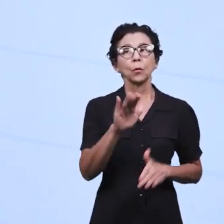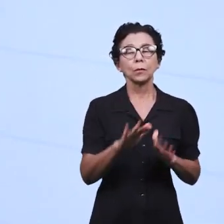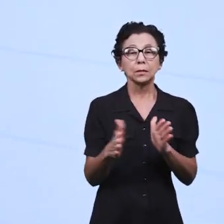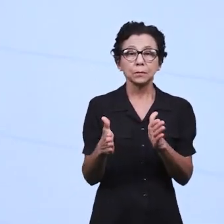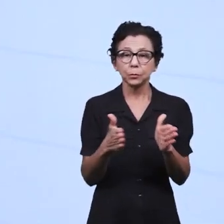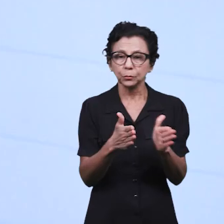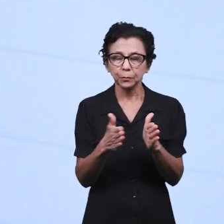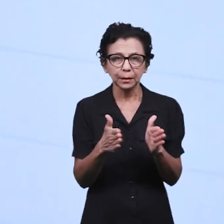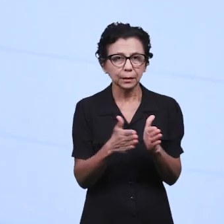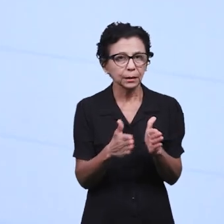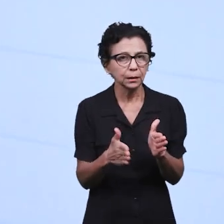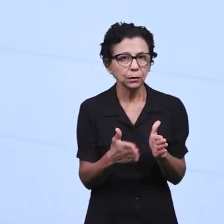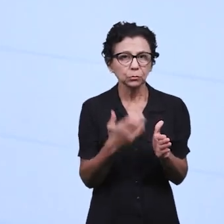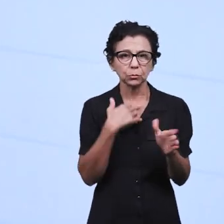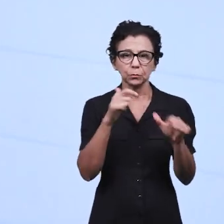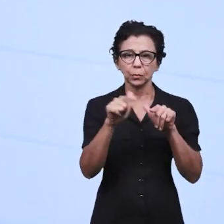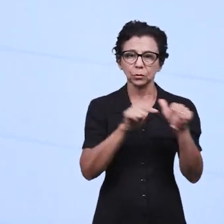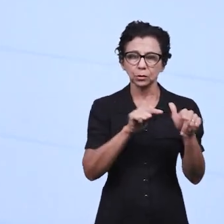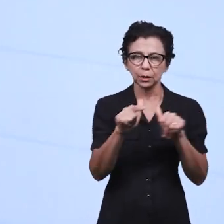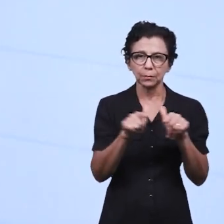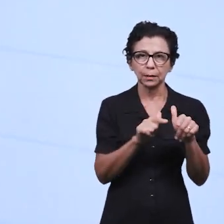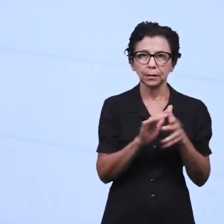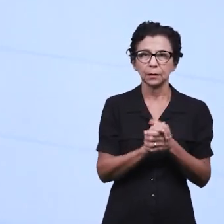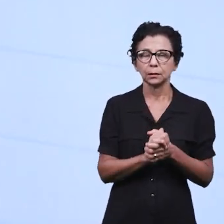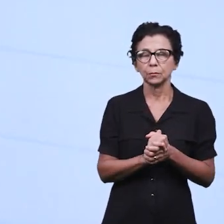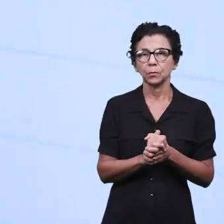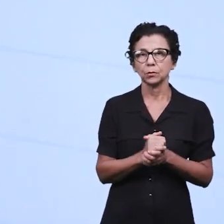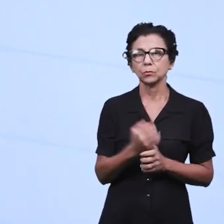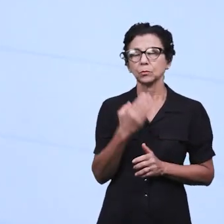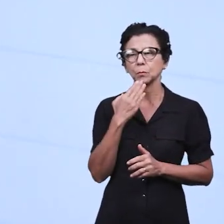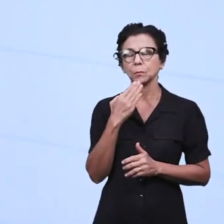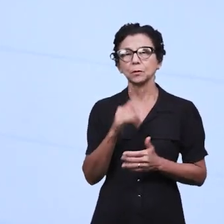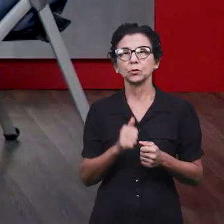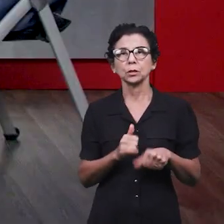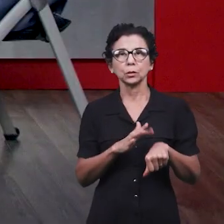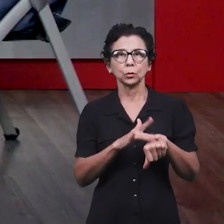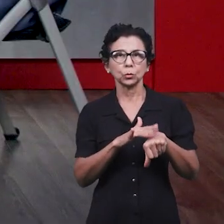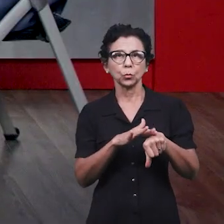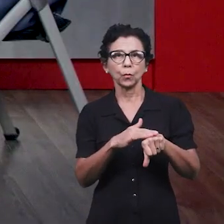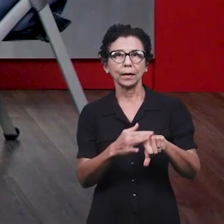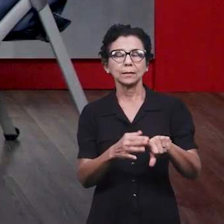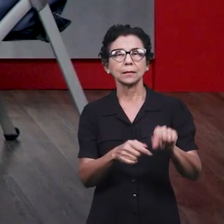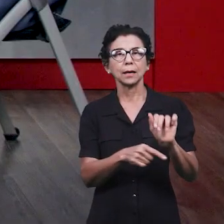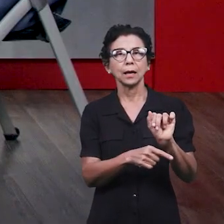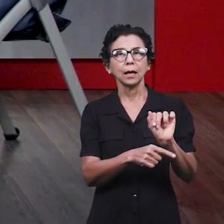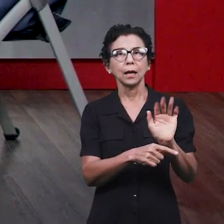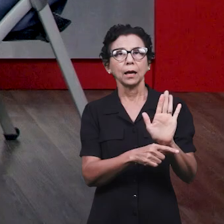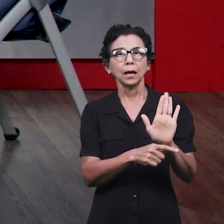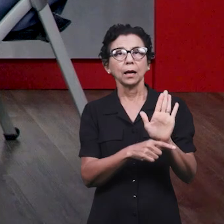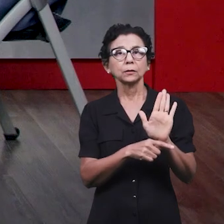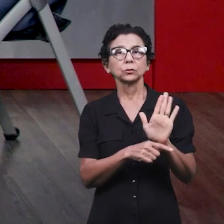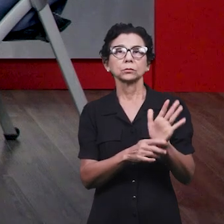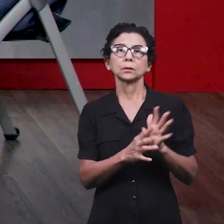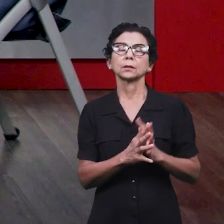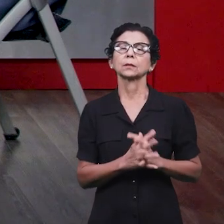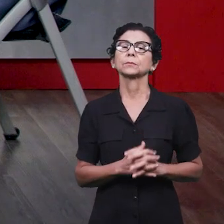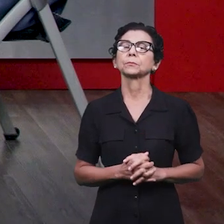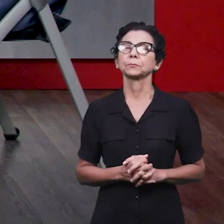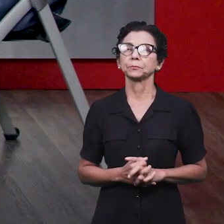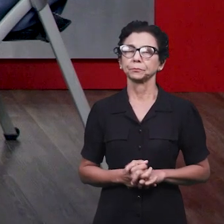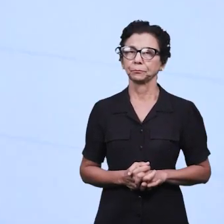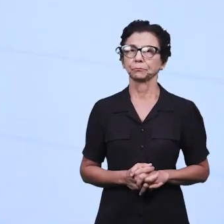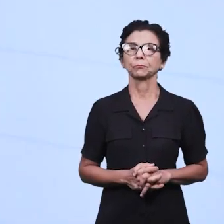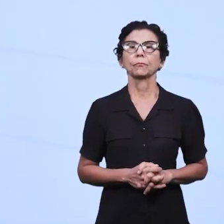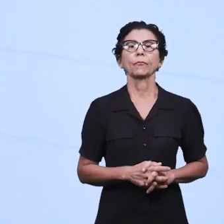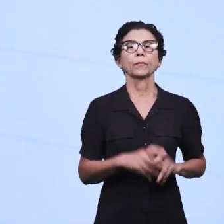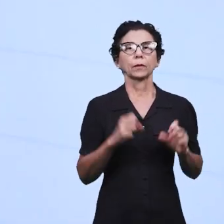né, temporária. Então, pode requerer também o auxílio-doença. E aí, mesmo sem o critério da idade, a pessoa poderia requerer? Pode,